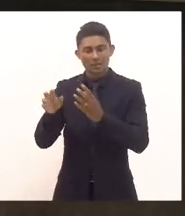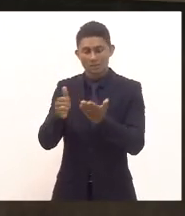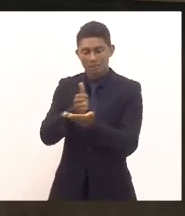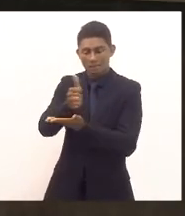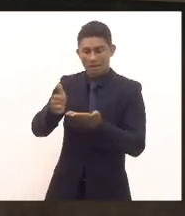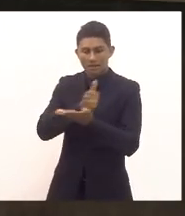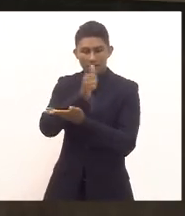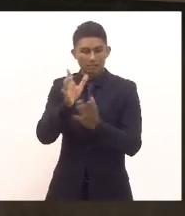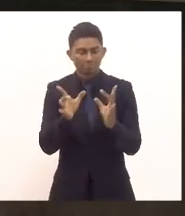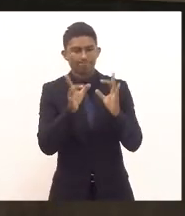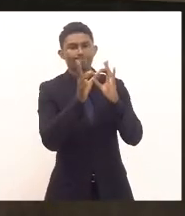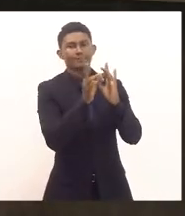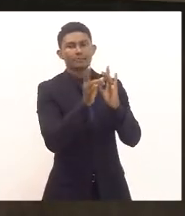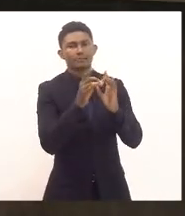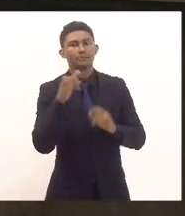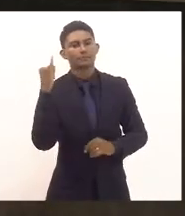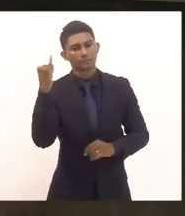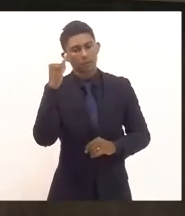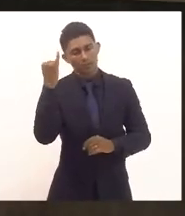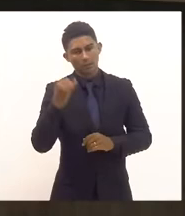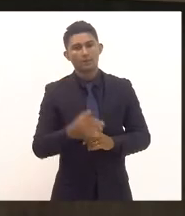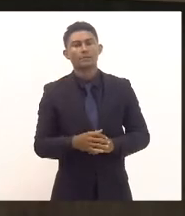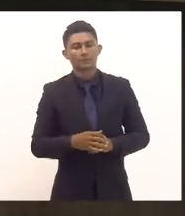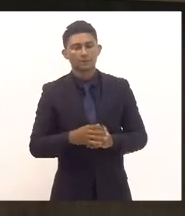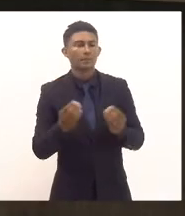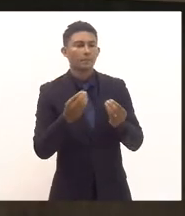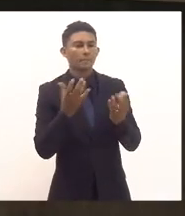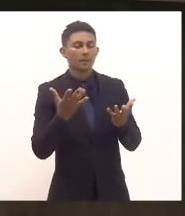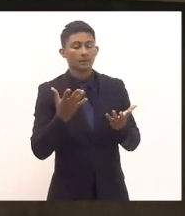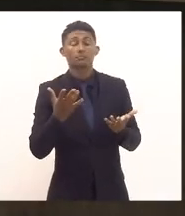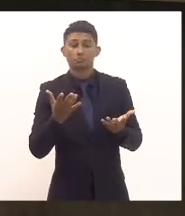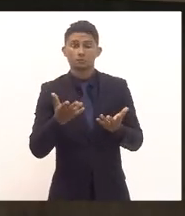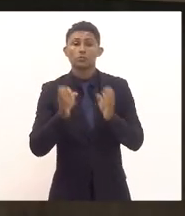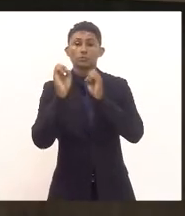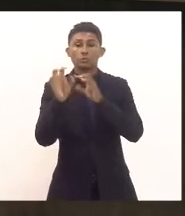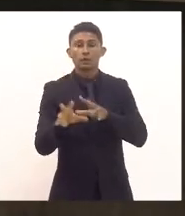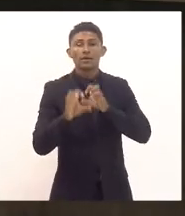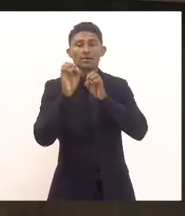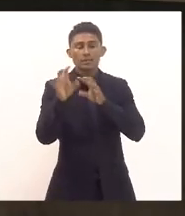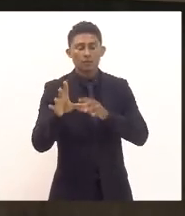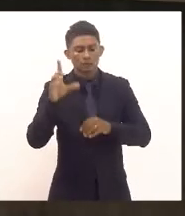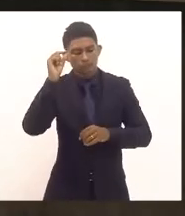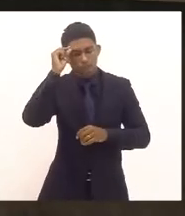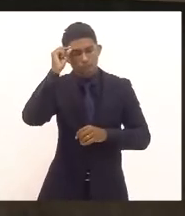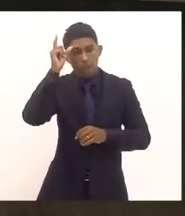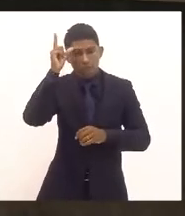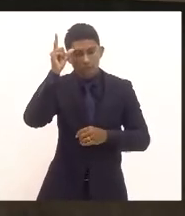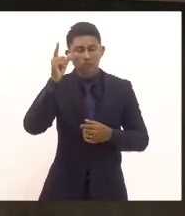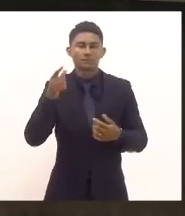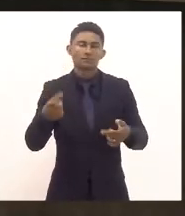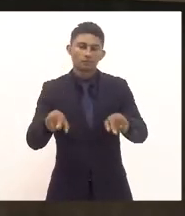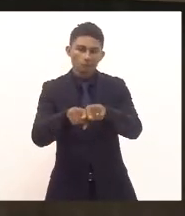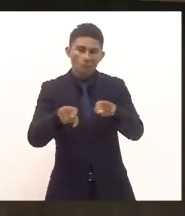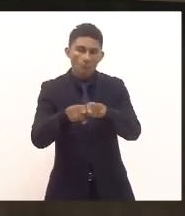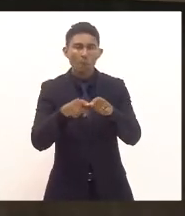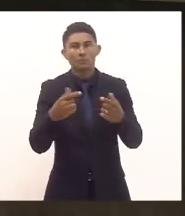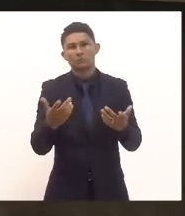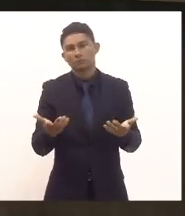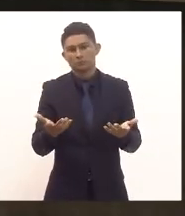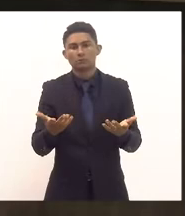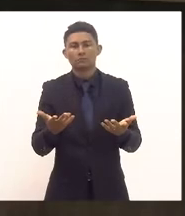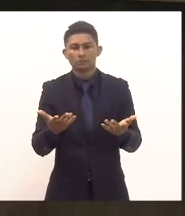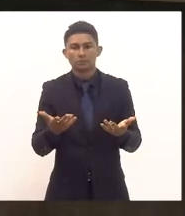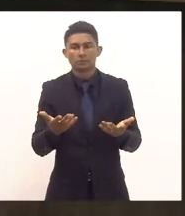é muito importante para ambos para produção de conhecimento sobre educação nas universidades para a produção de conhecimento e também